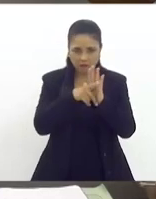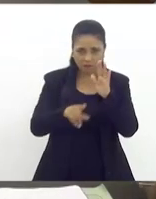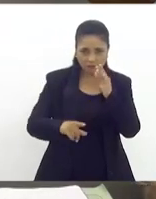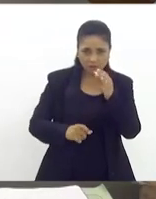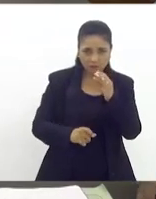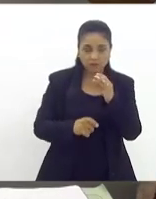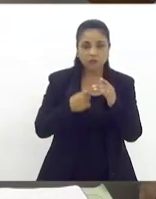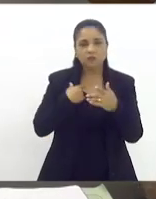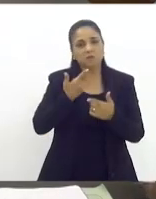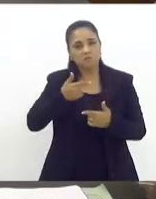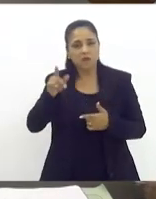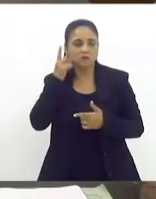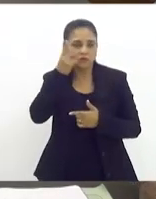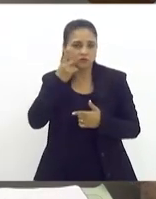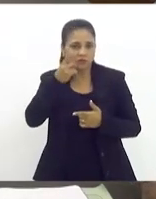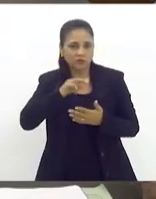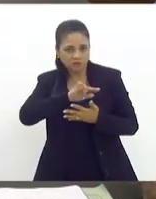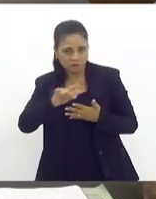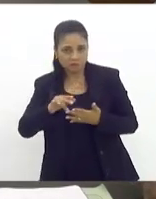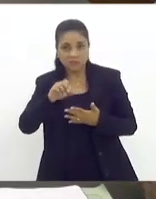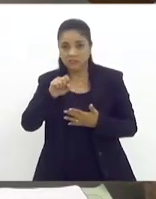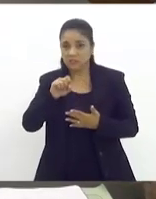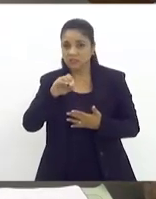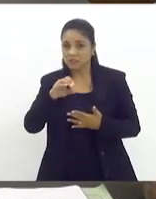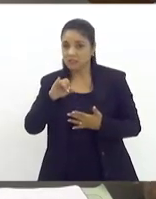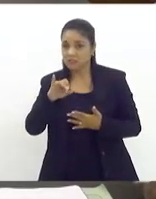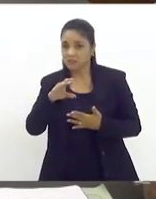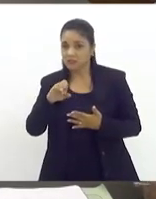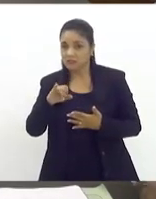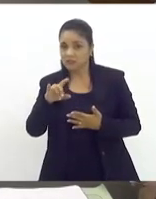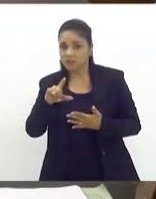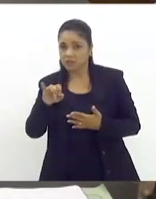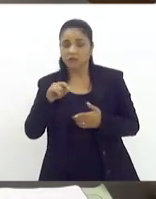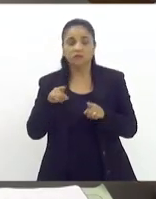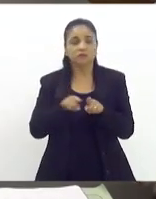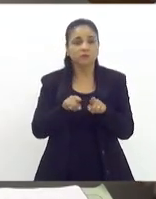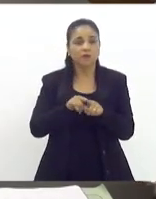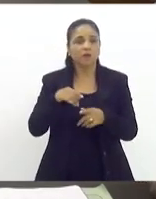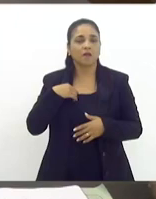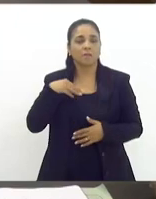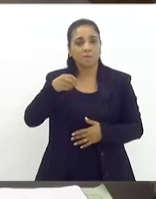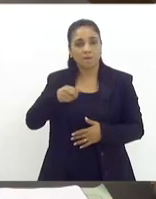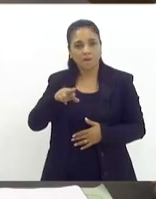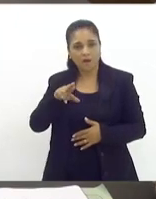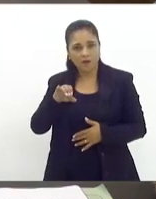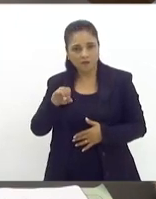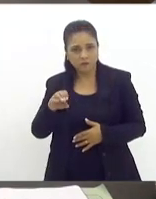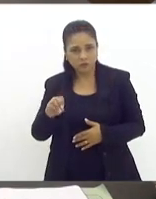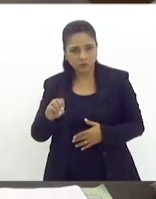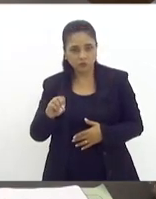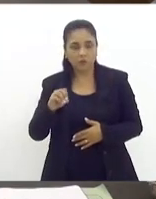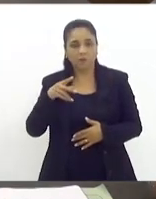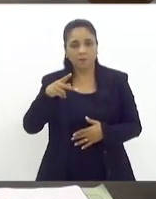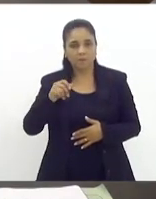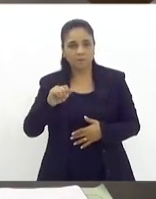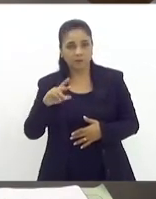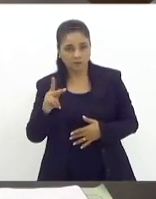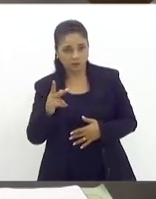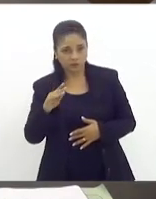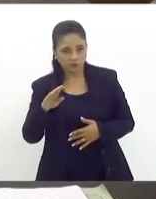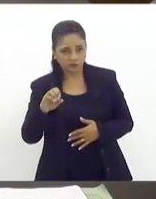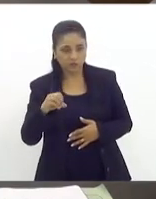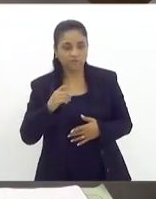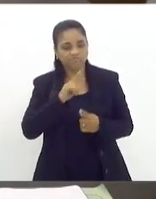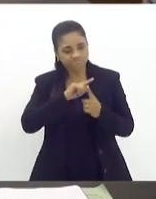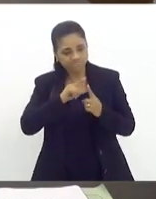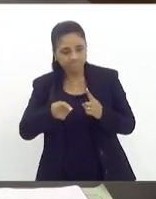outros deputados, deputado Siciliano também, que é aquela que... Deputado Márcio Pacheco era coautor da lei também, aquela que vedava